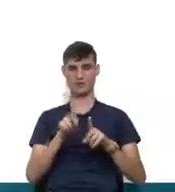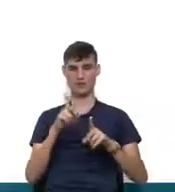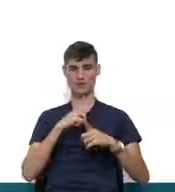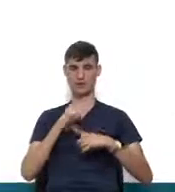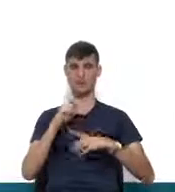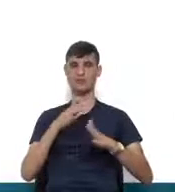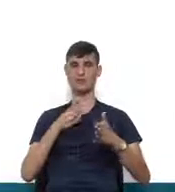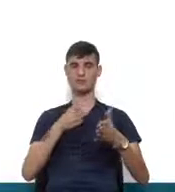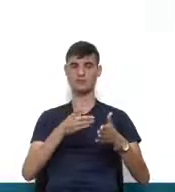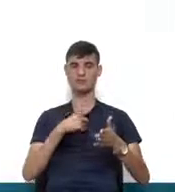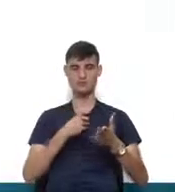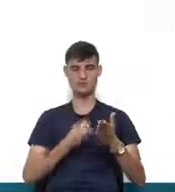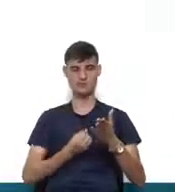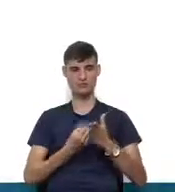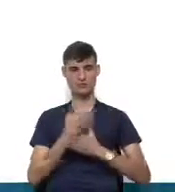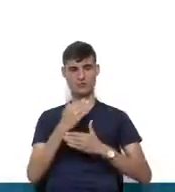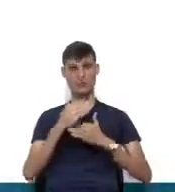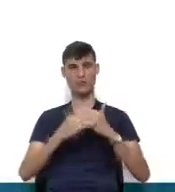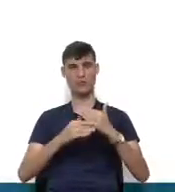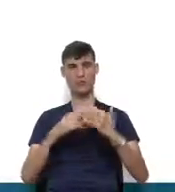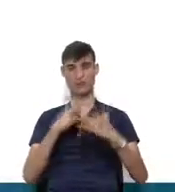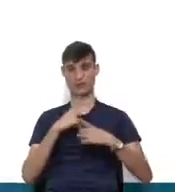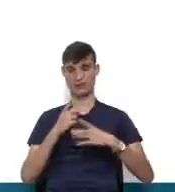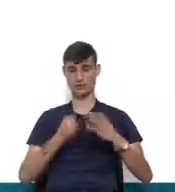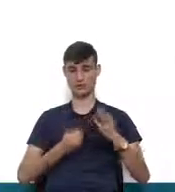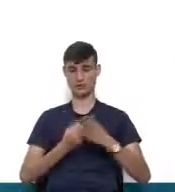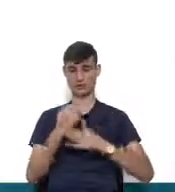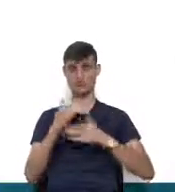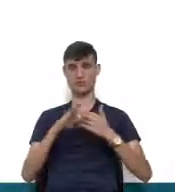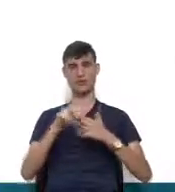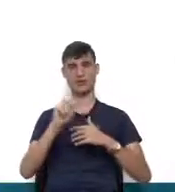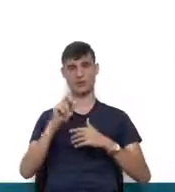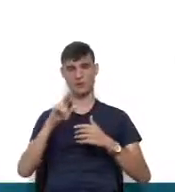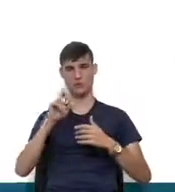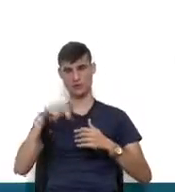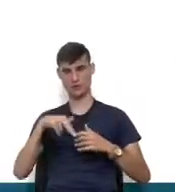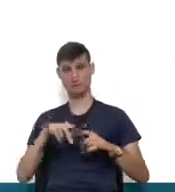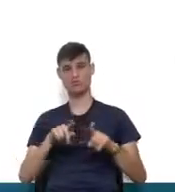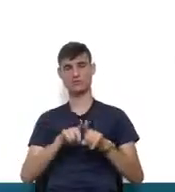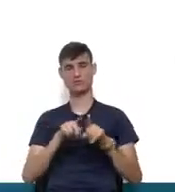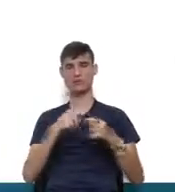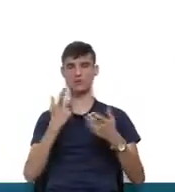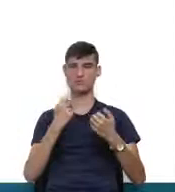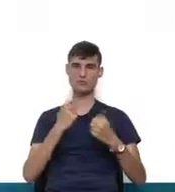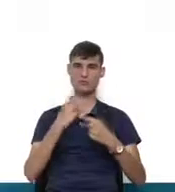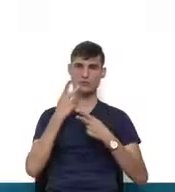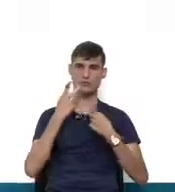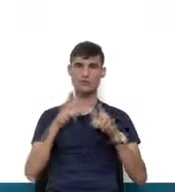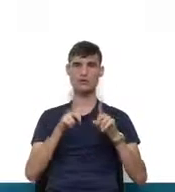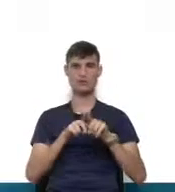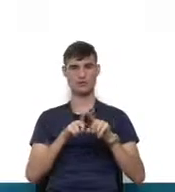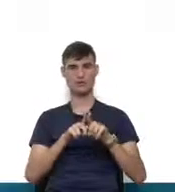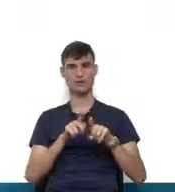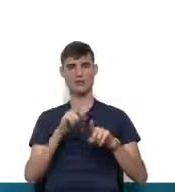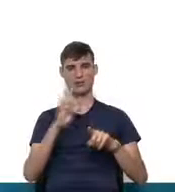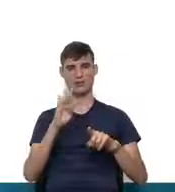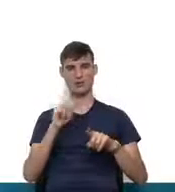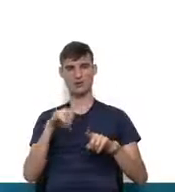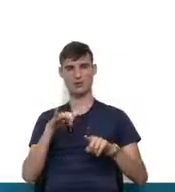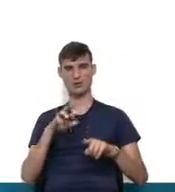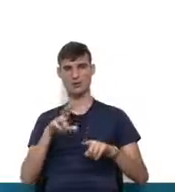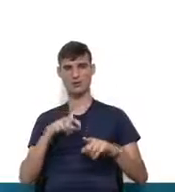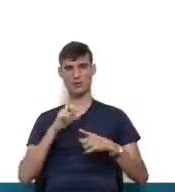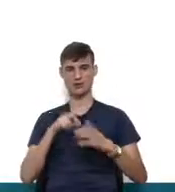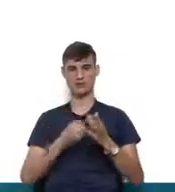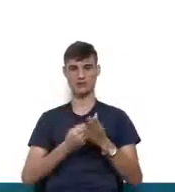estar centrado na origem. Quando ele está centrado na origem, ele é de Maclaurin, ou a gente pode dizer também, polinômio de Taylor centrado